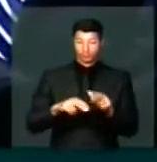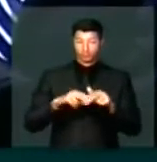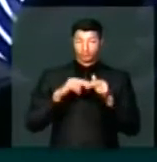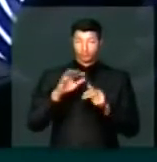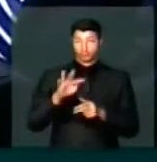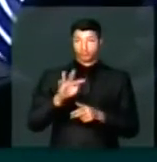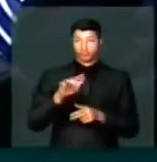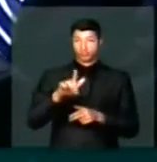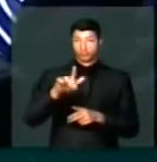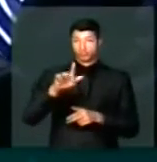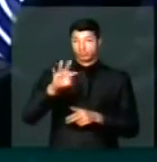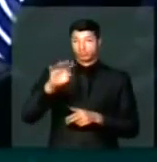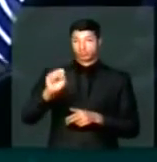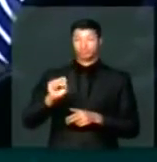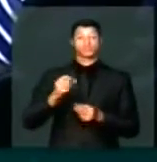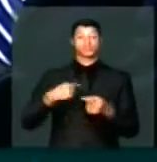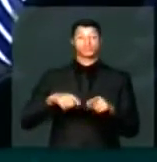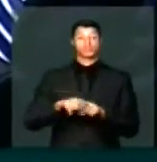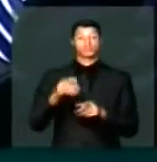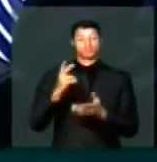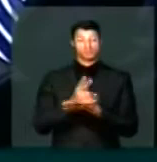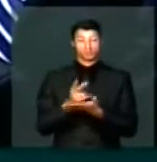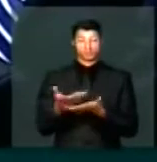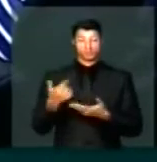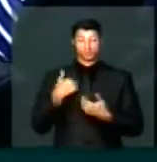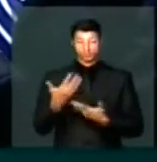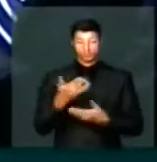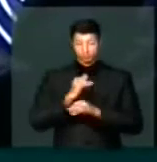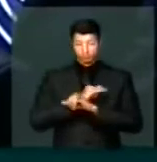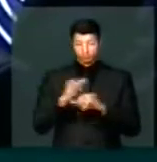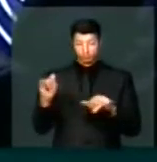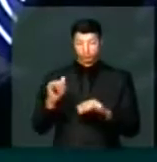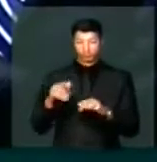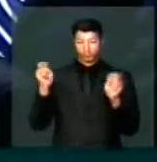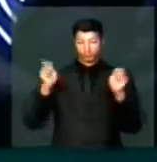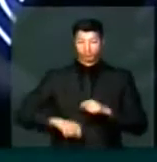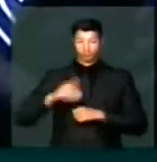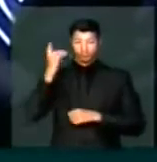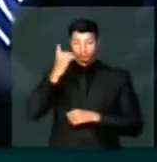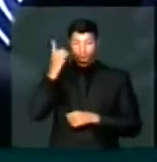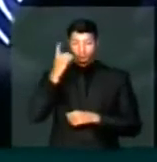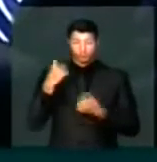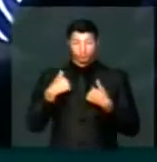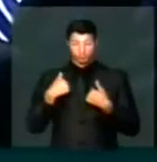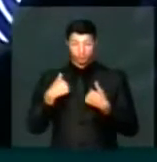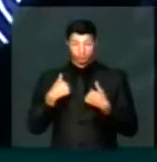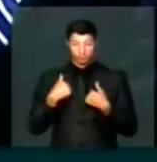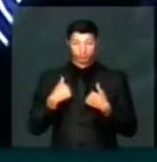pelo Fundo de Garantia. Portanto, nesse sentido, eu quero dizer que, na condição de deputado que